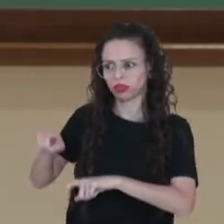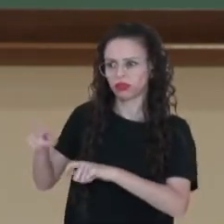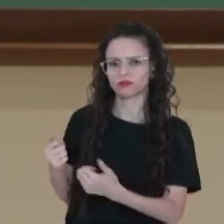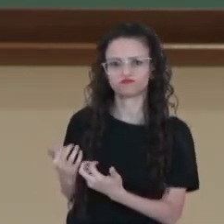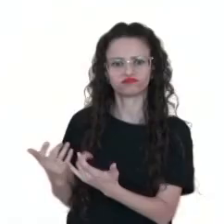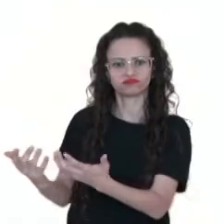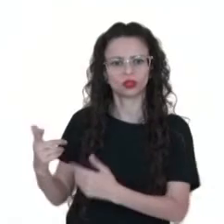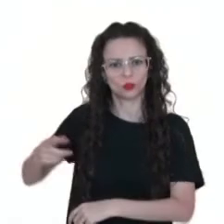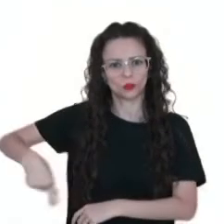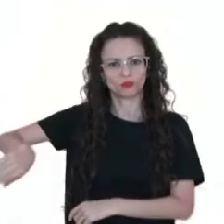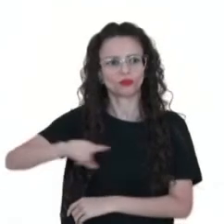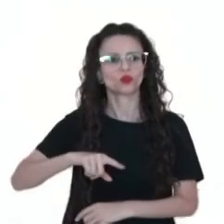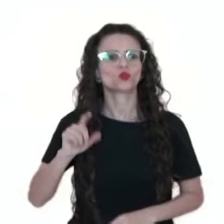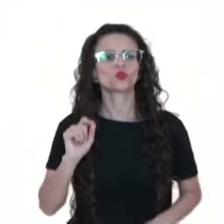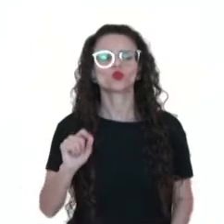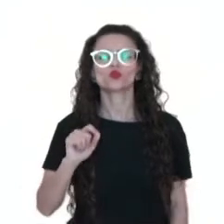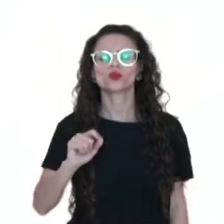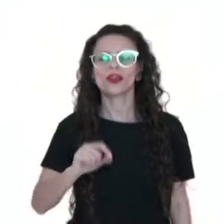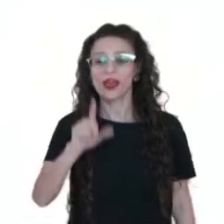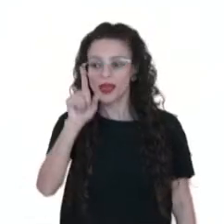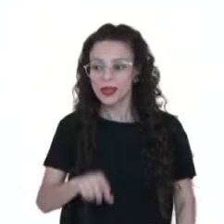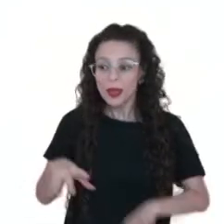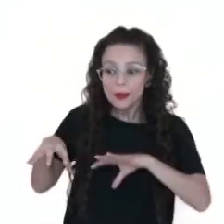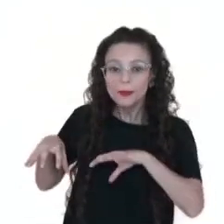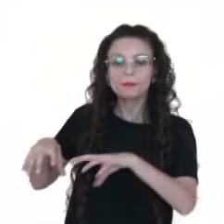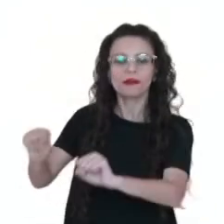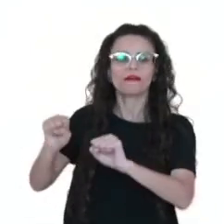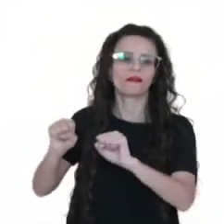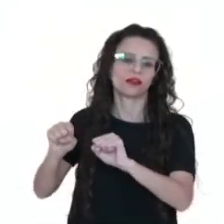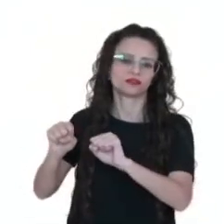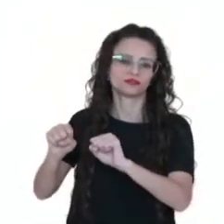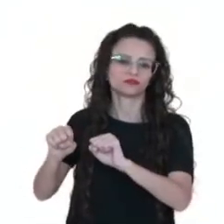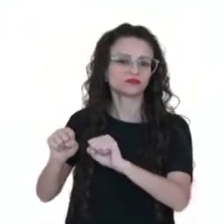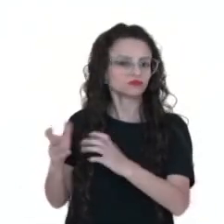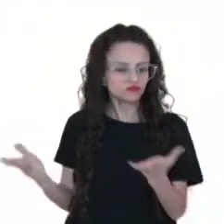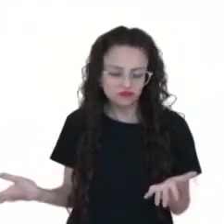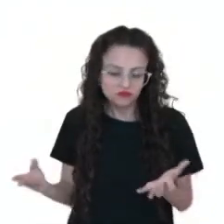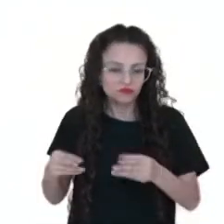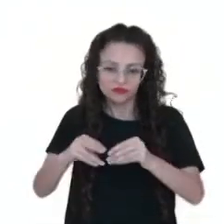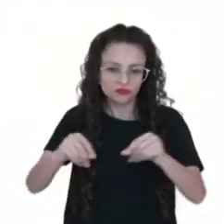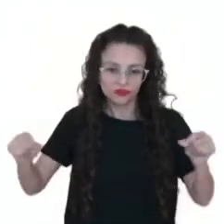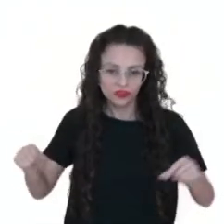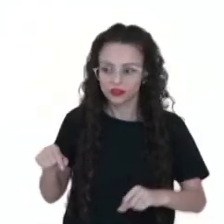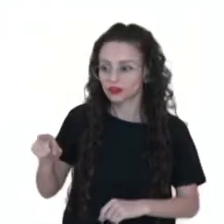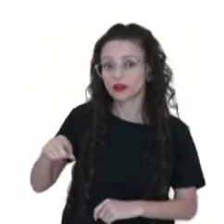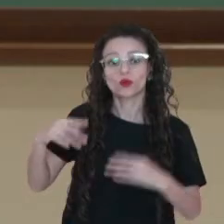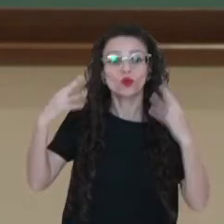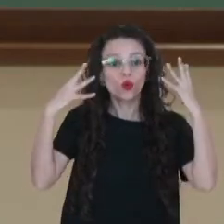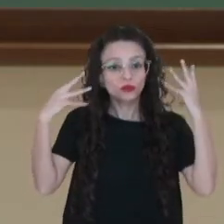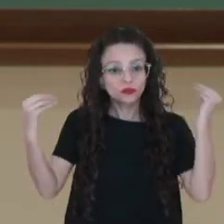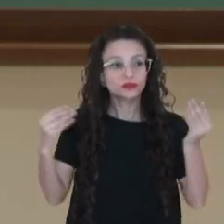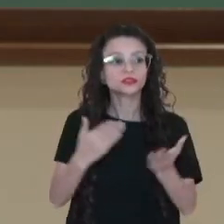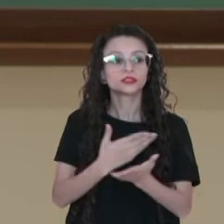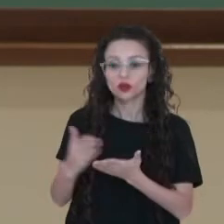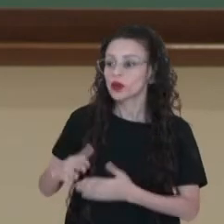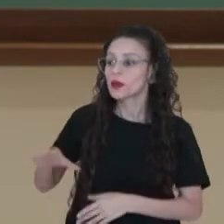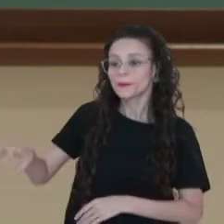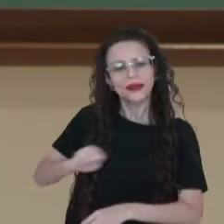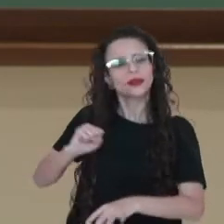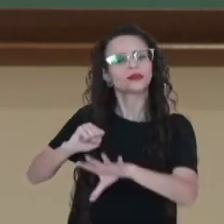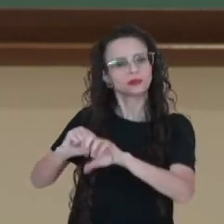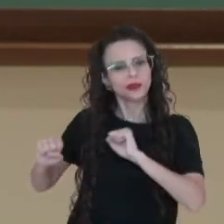é confiscar, né? Tomar alguma coisa à força, ou seja, os holandeses então começam a tomar as